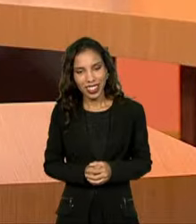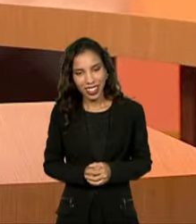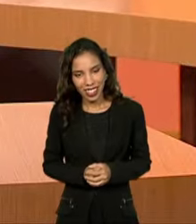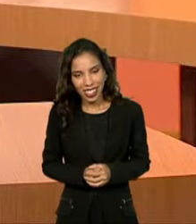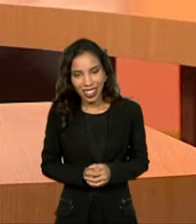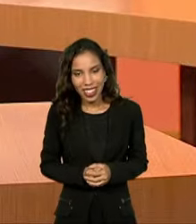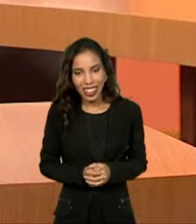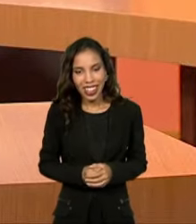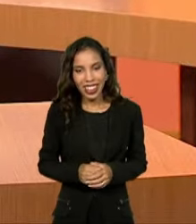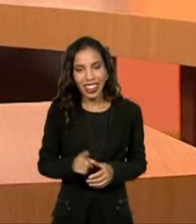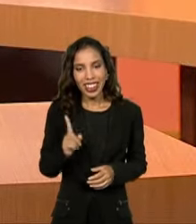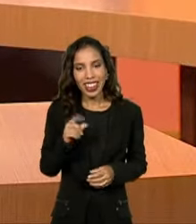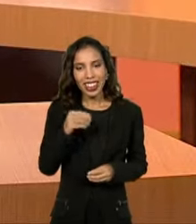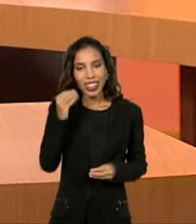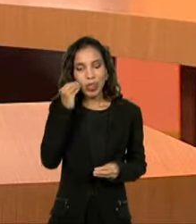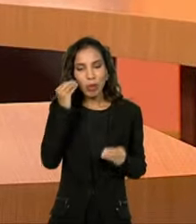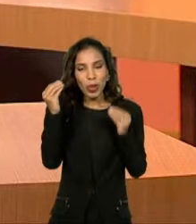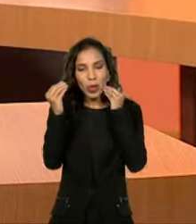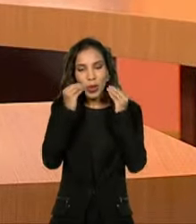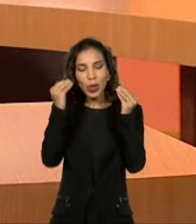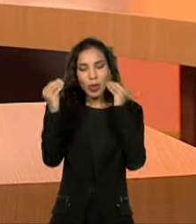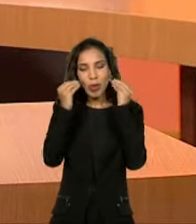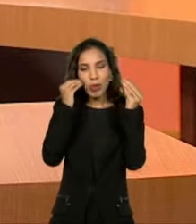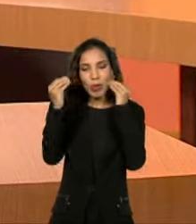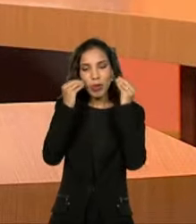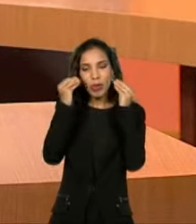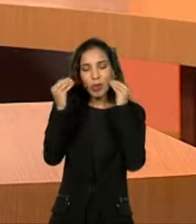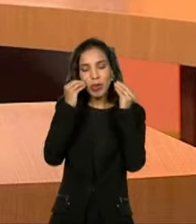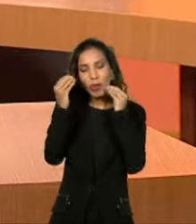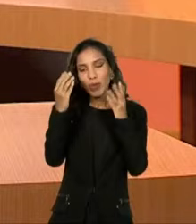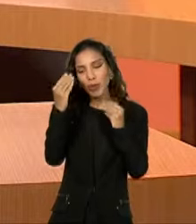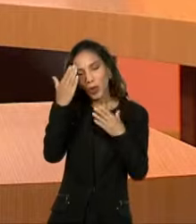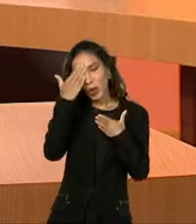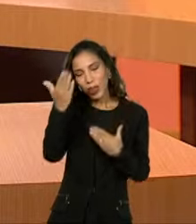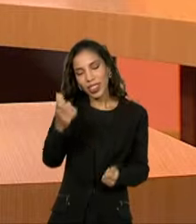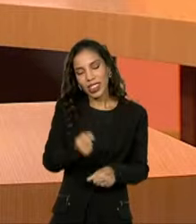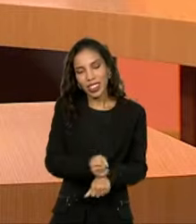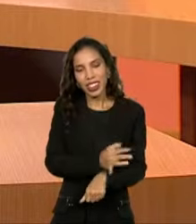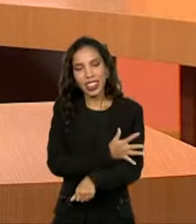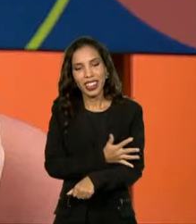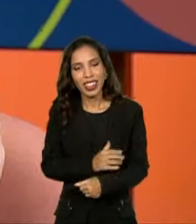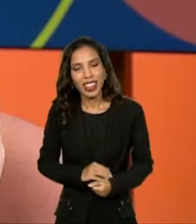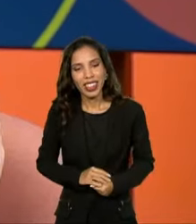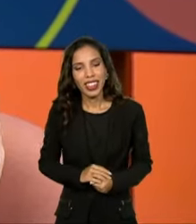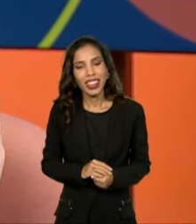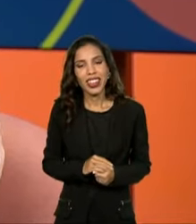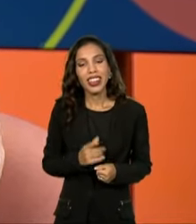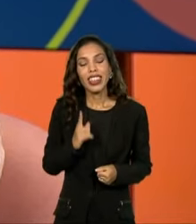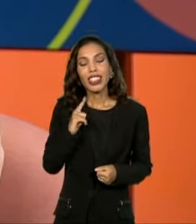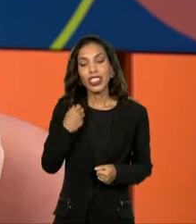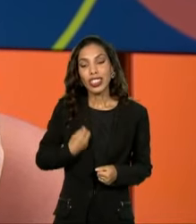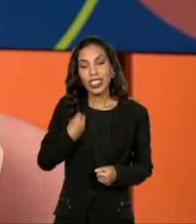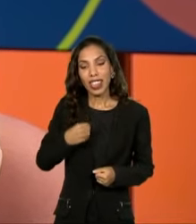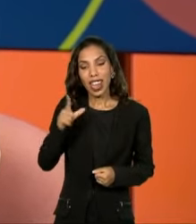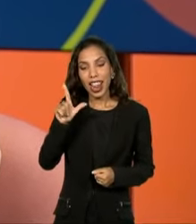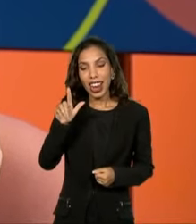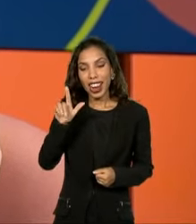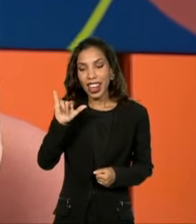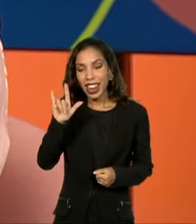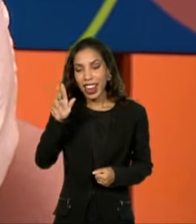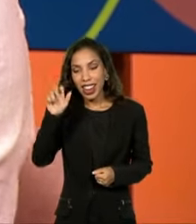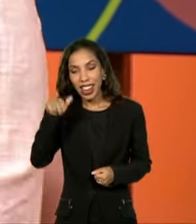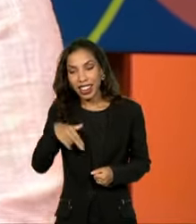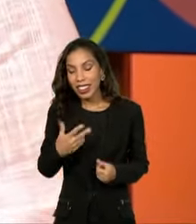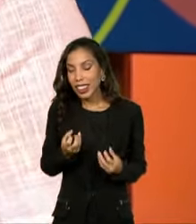Lilinha, beijos, beijos. Lilia, obrigada. Olha, até eu fiquei emocionada. Eu tenho uma passagem com a Lilia tão boa. A